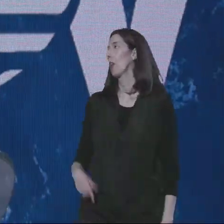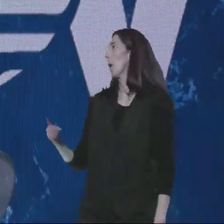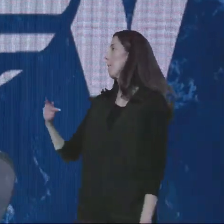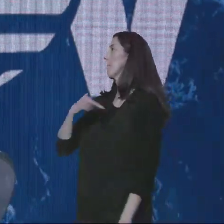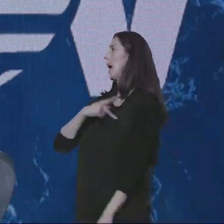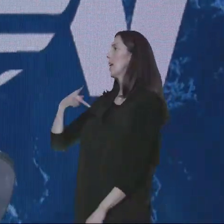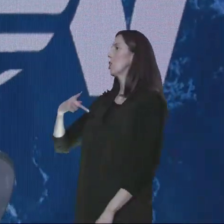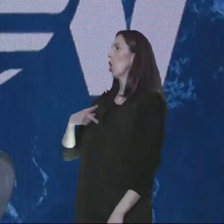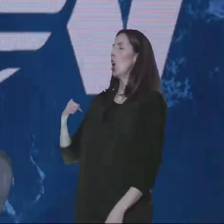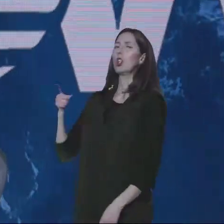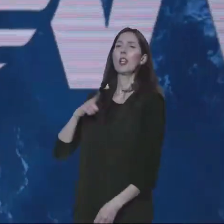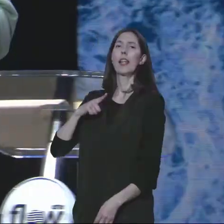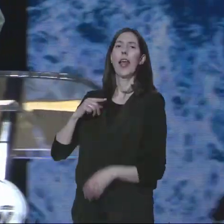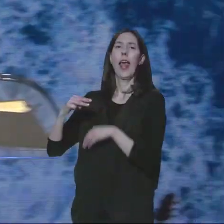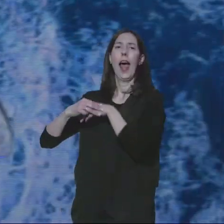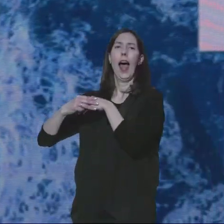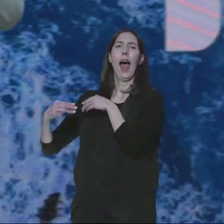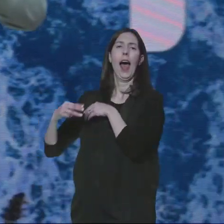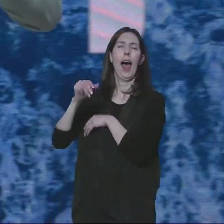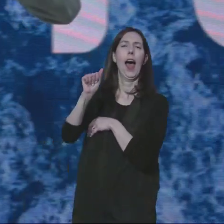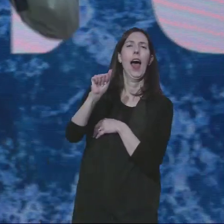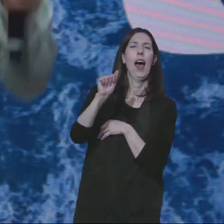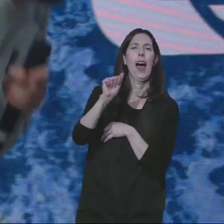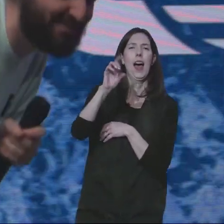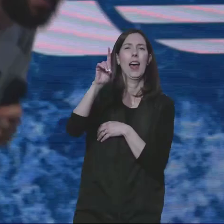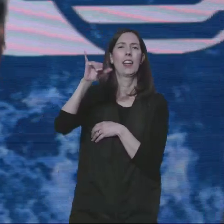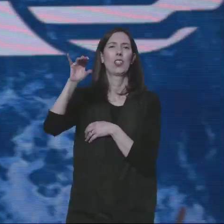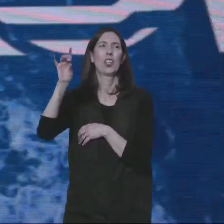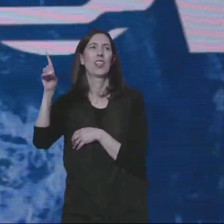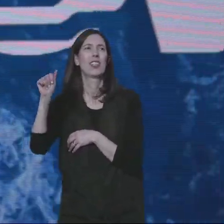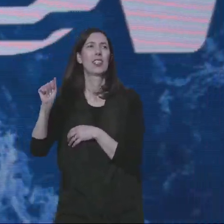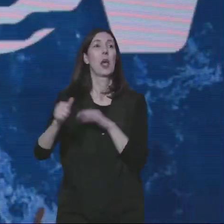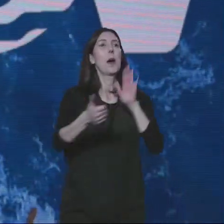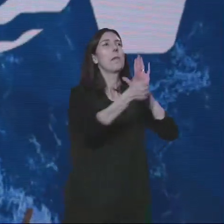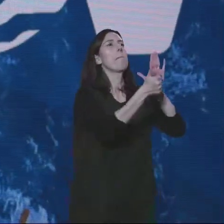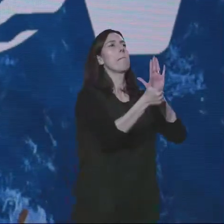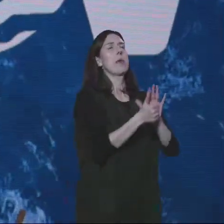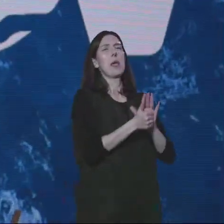Adidas. Não importa. A PIB é a igreja de rico. Não importa.